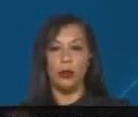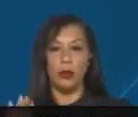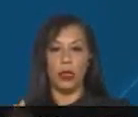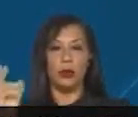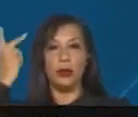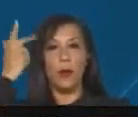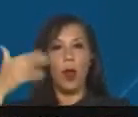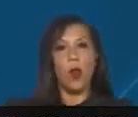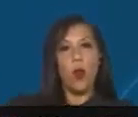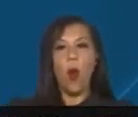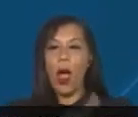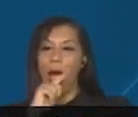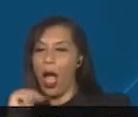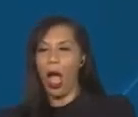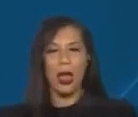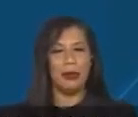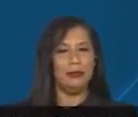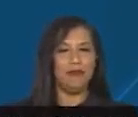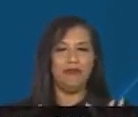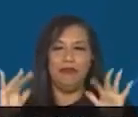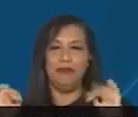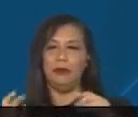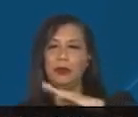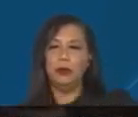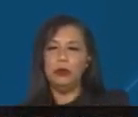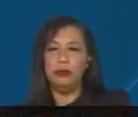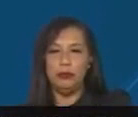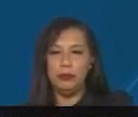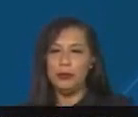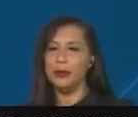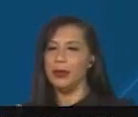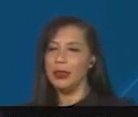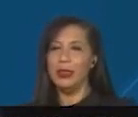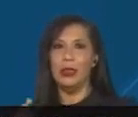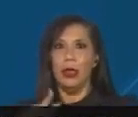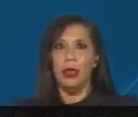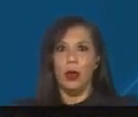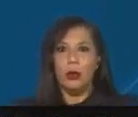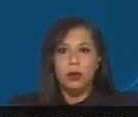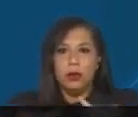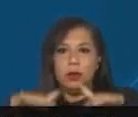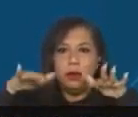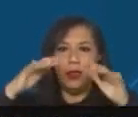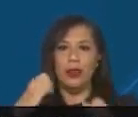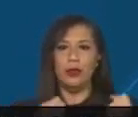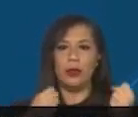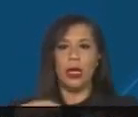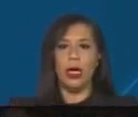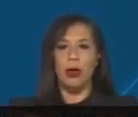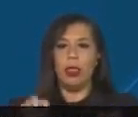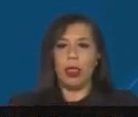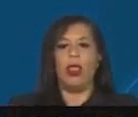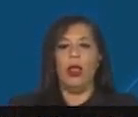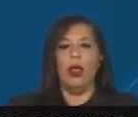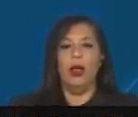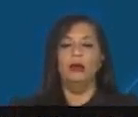ruas ficaram alagadas parte do Viaduto Dona Inês Colino ficou submerso os carros Ficaram presos